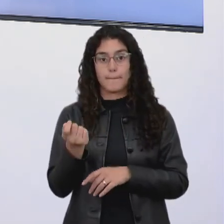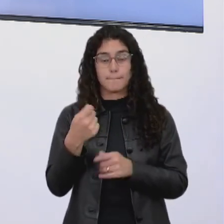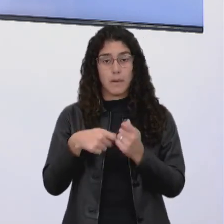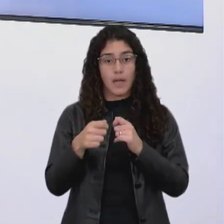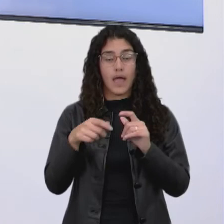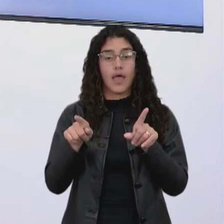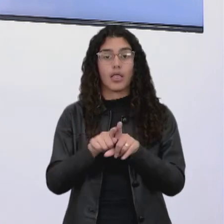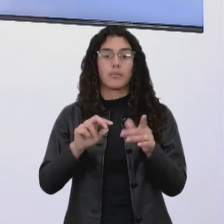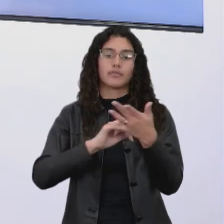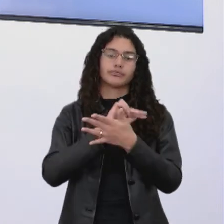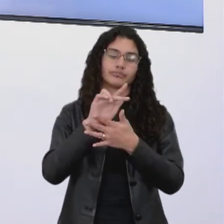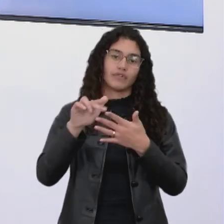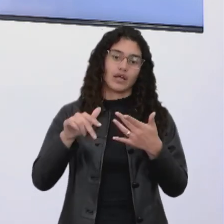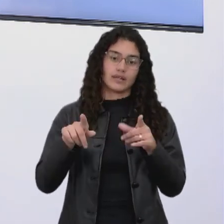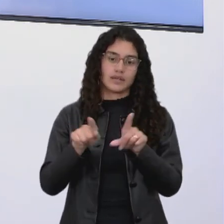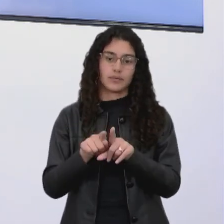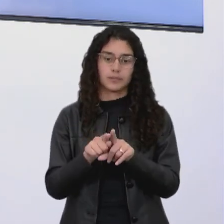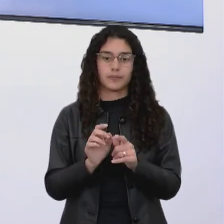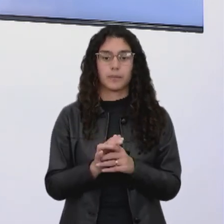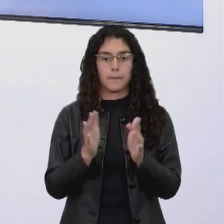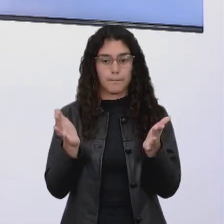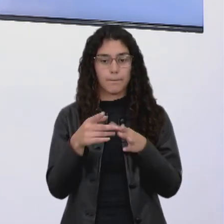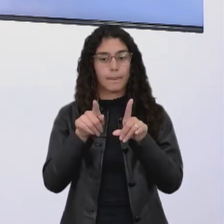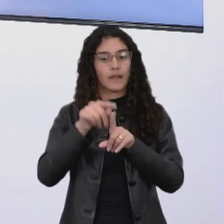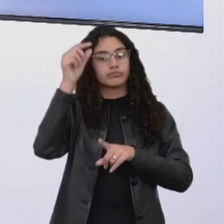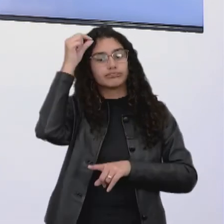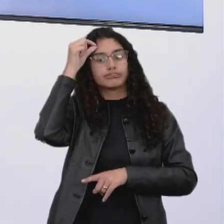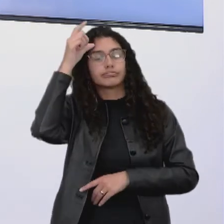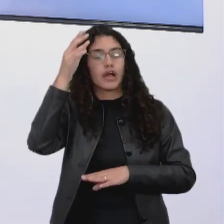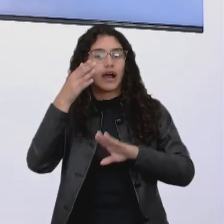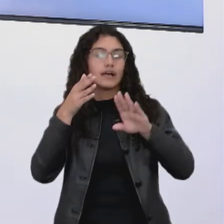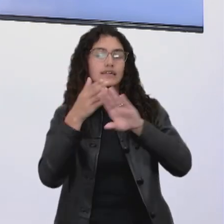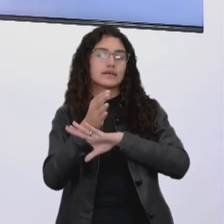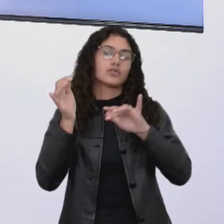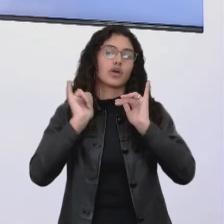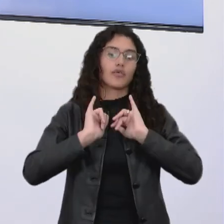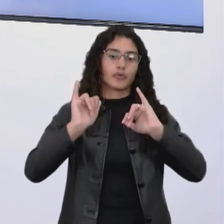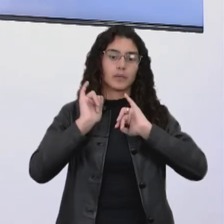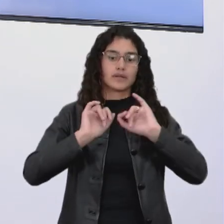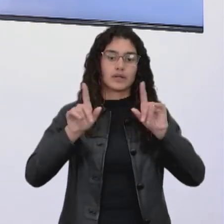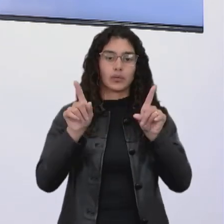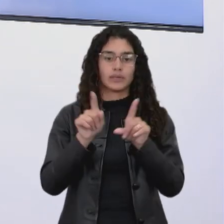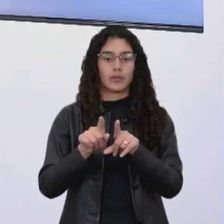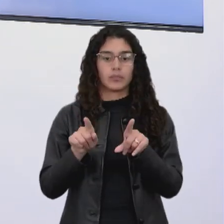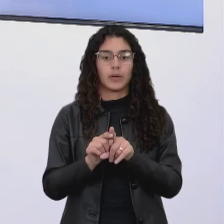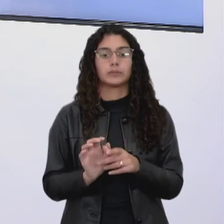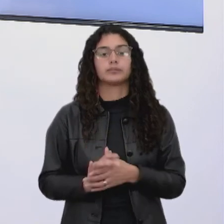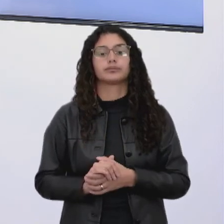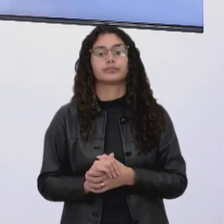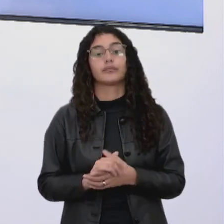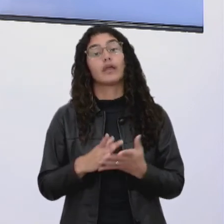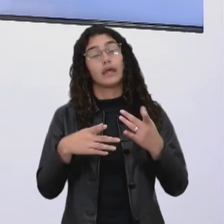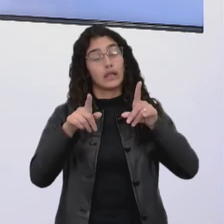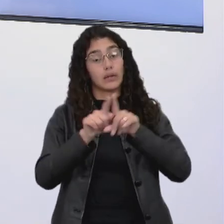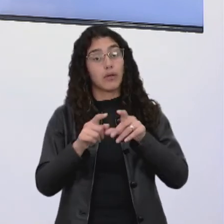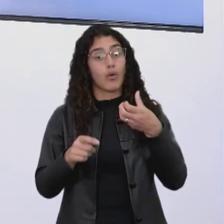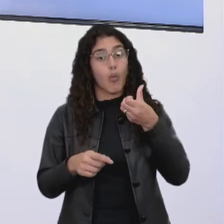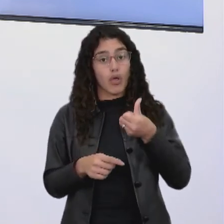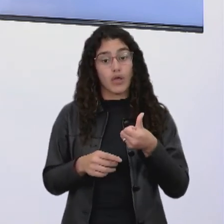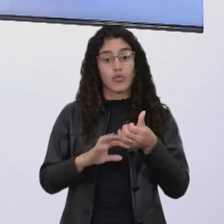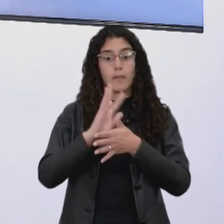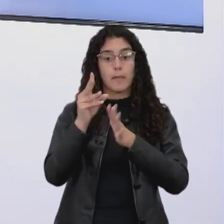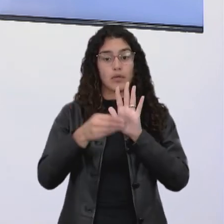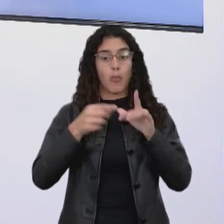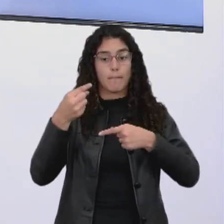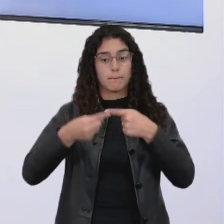entre outras garantias. A promoção também do conhecimento e o acesso à informação, né? E o sexto, a implementação